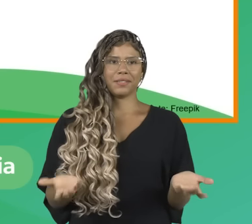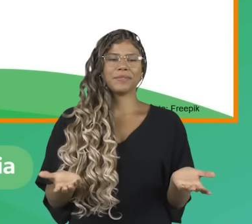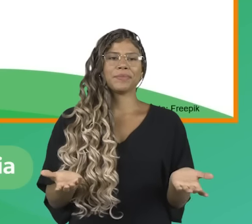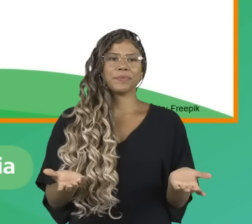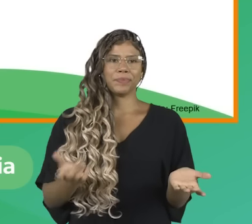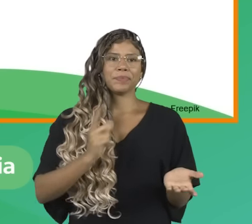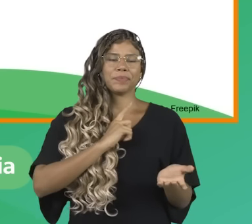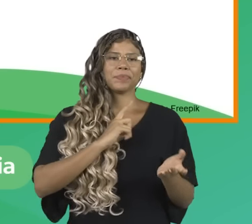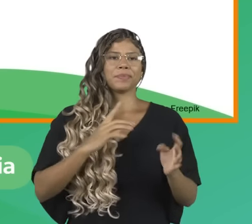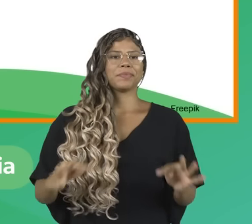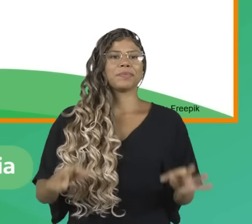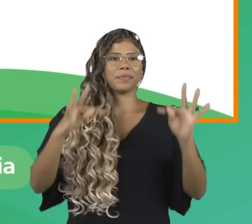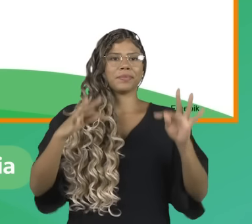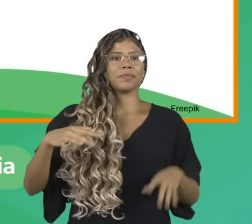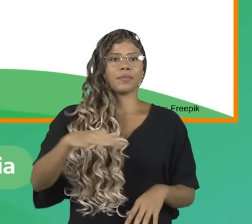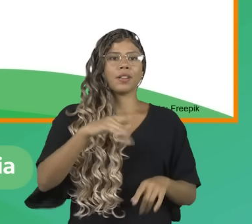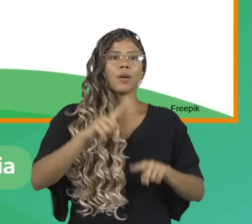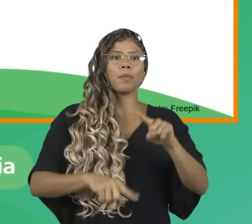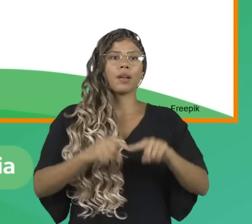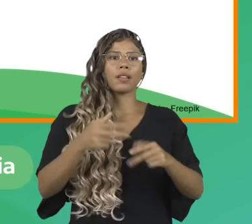produtos tecnológicos se tornaram a